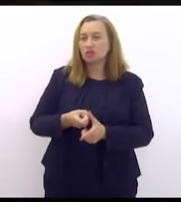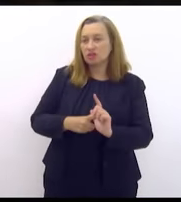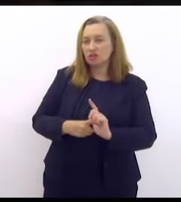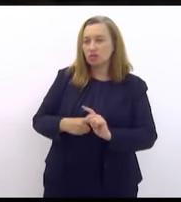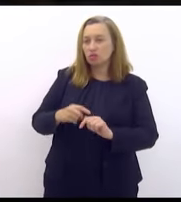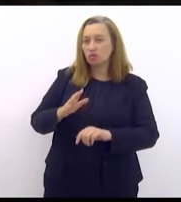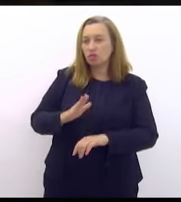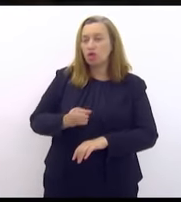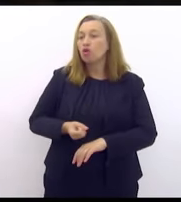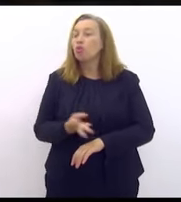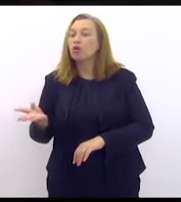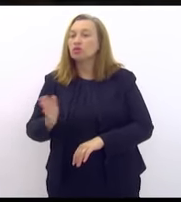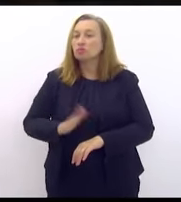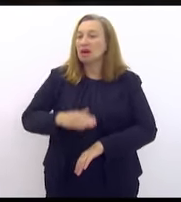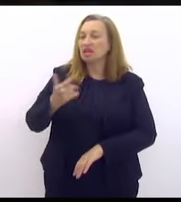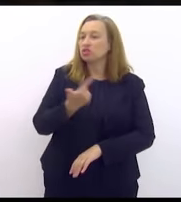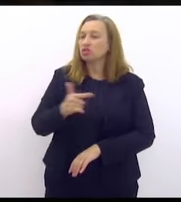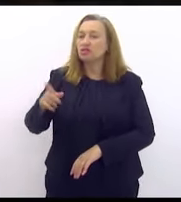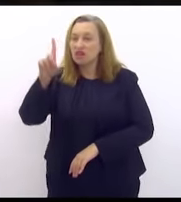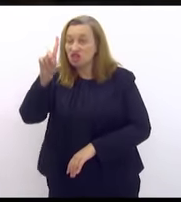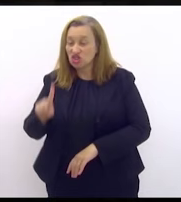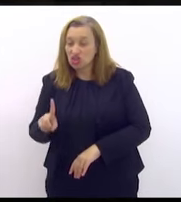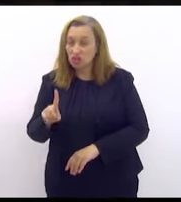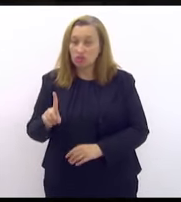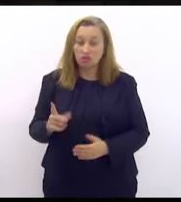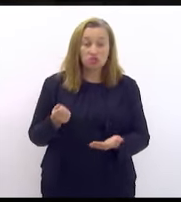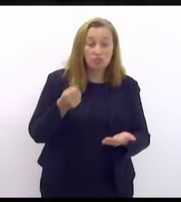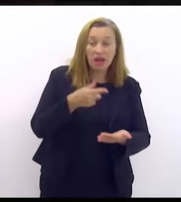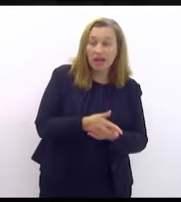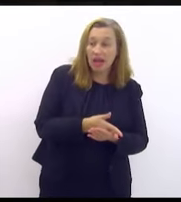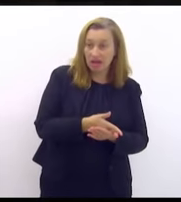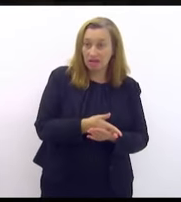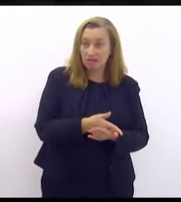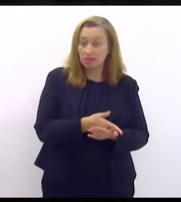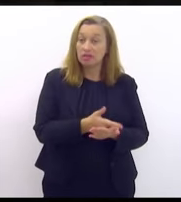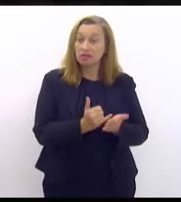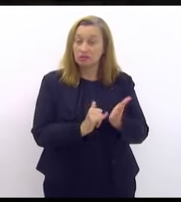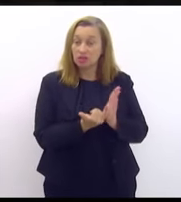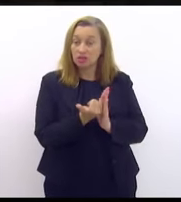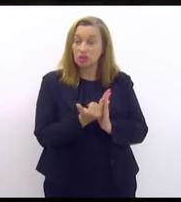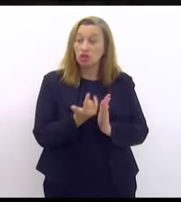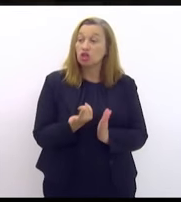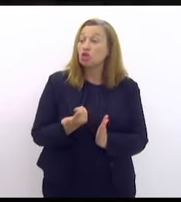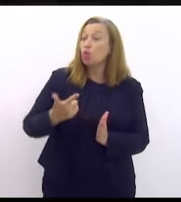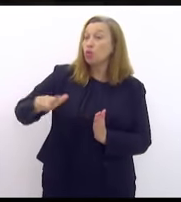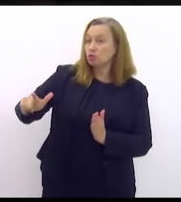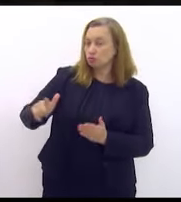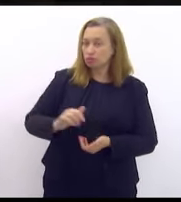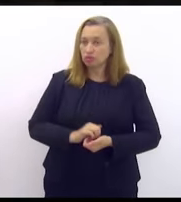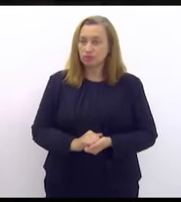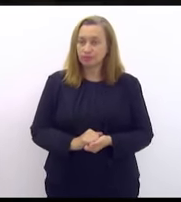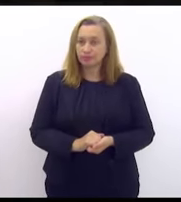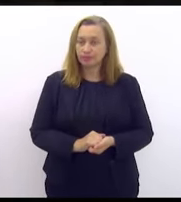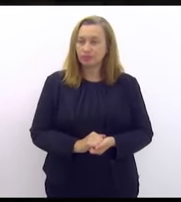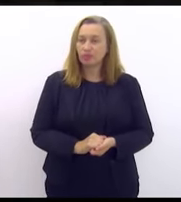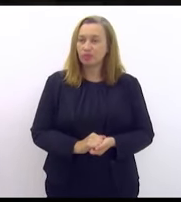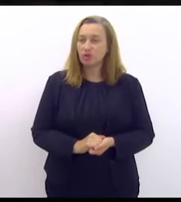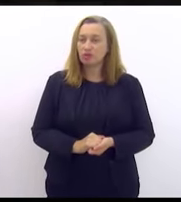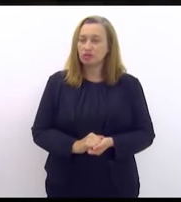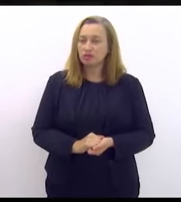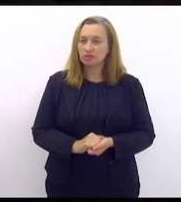mais direito a benefício fiscal e outras regalias, e, quiçá,